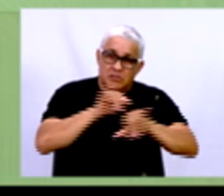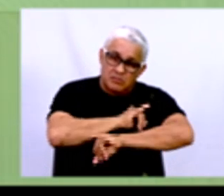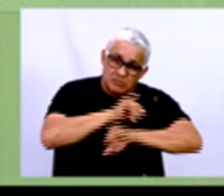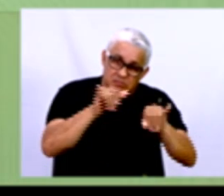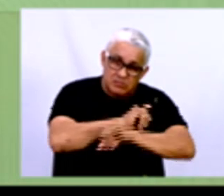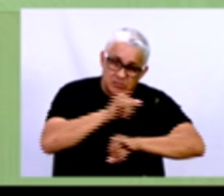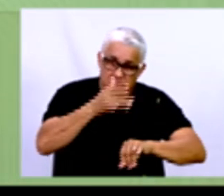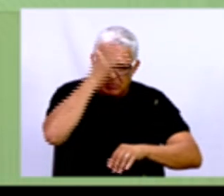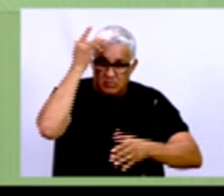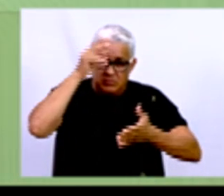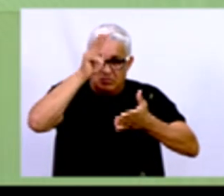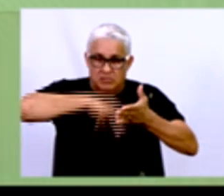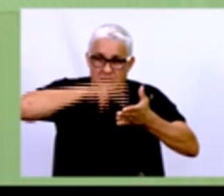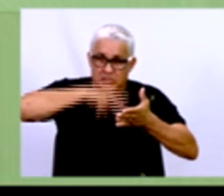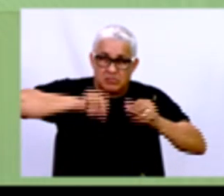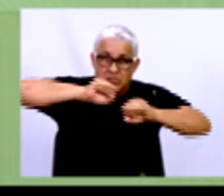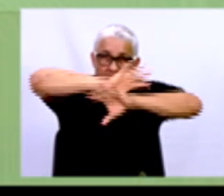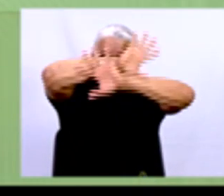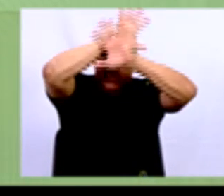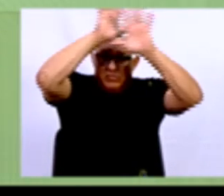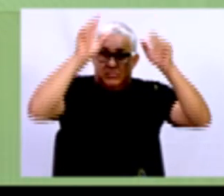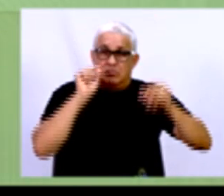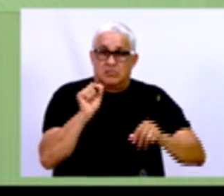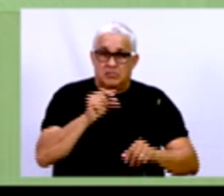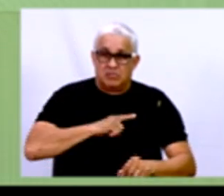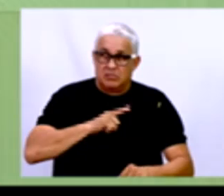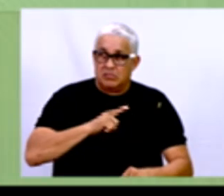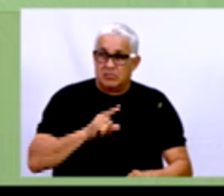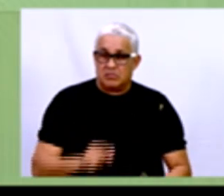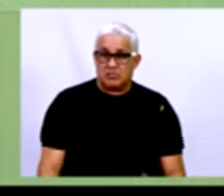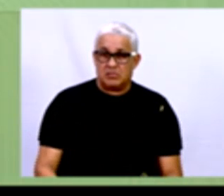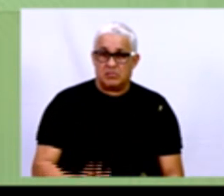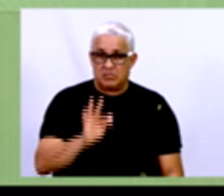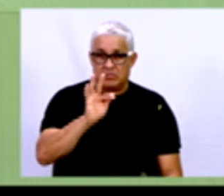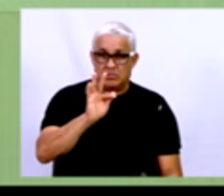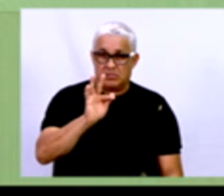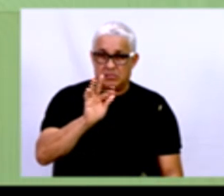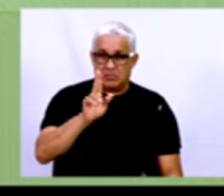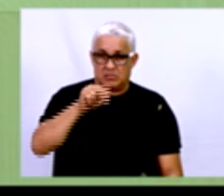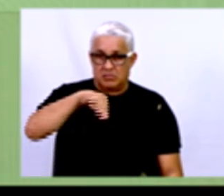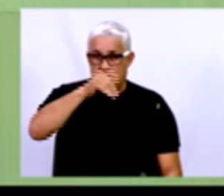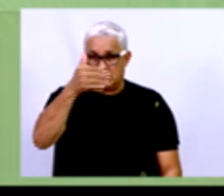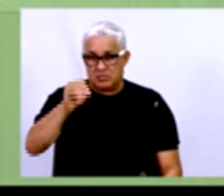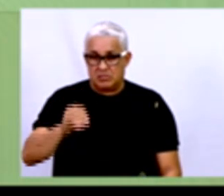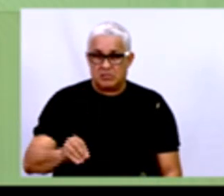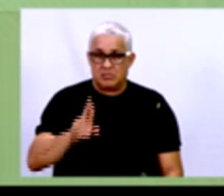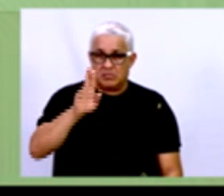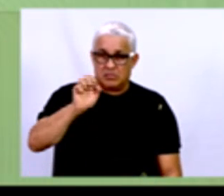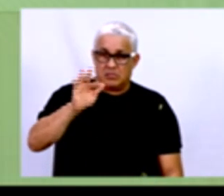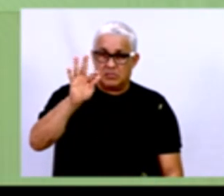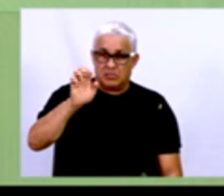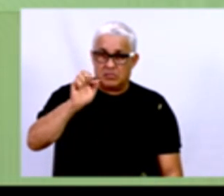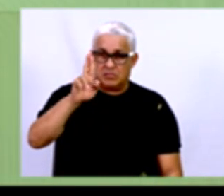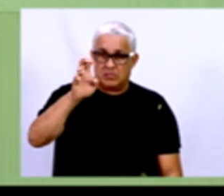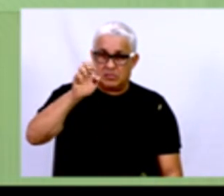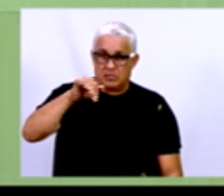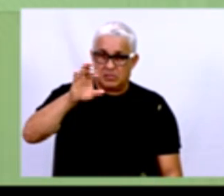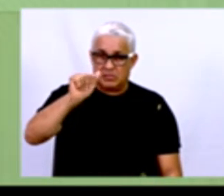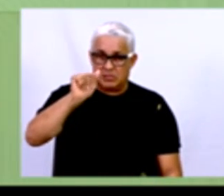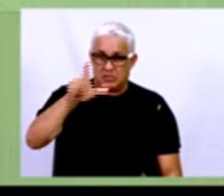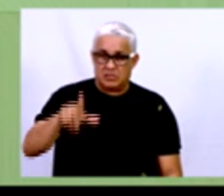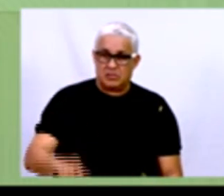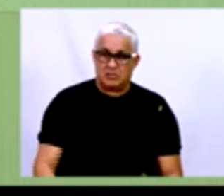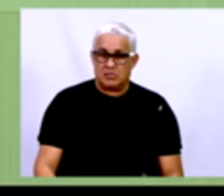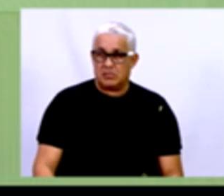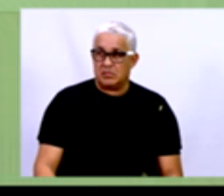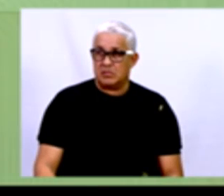para o leitor, esclarecer sobre algo, nós temos então a função referencial sendo evidenciada,